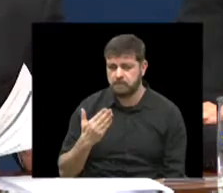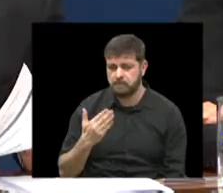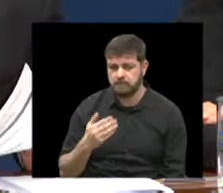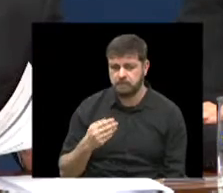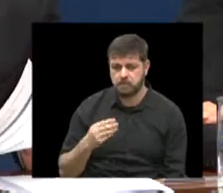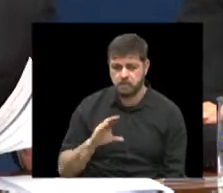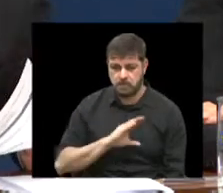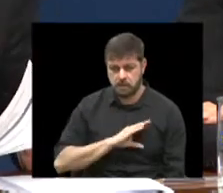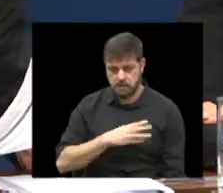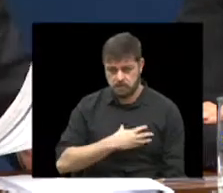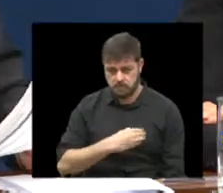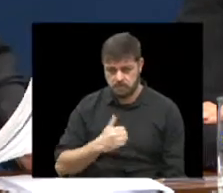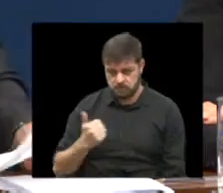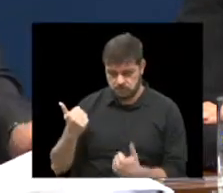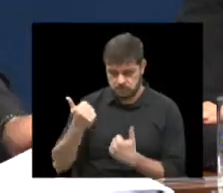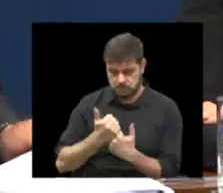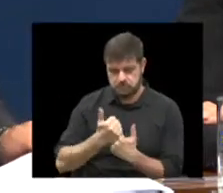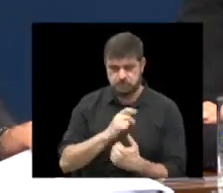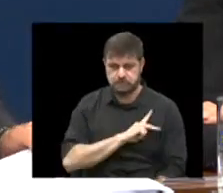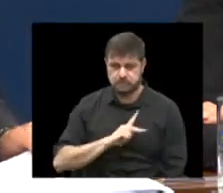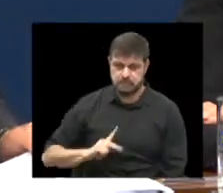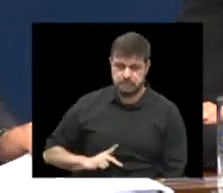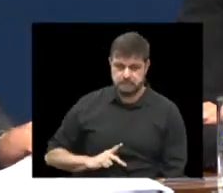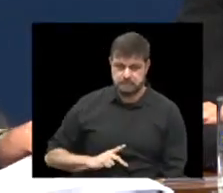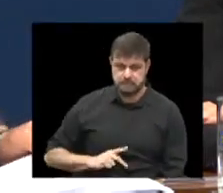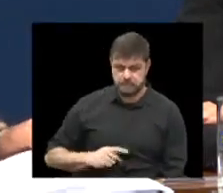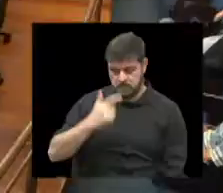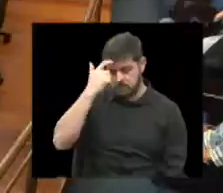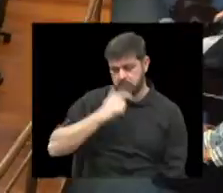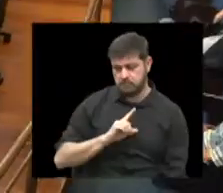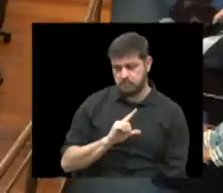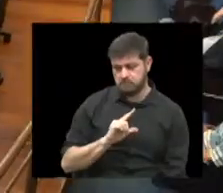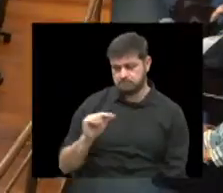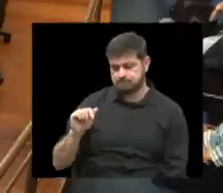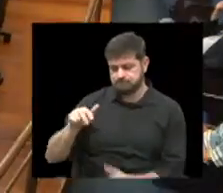vereador Campos Filho, a assumir a presidência enquanto a minha fala, por exemplo.